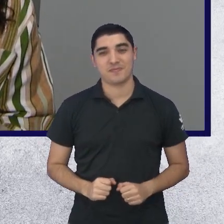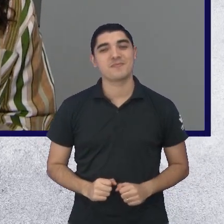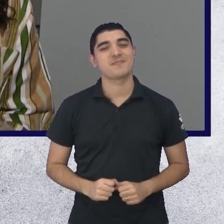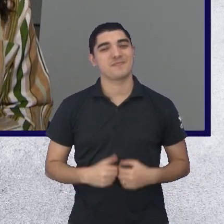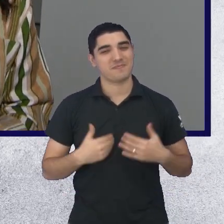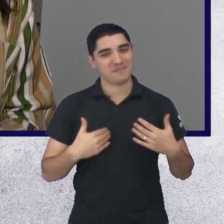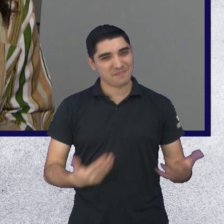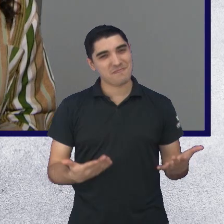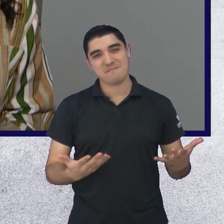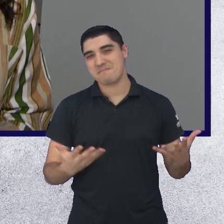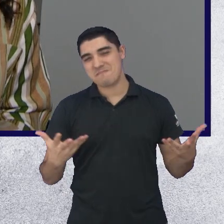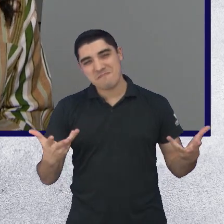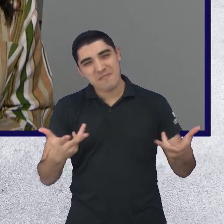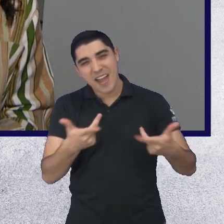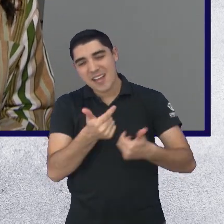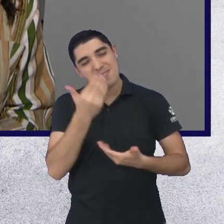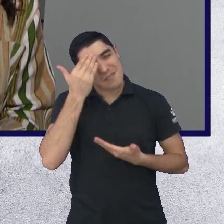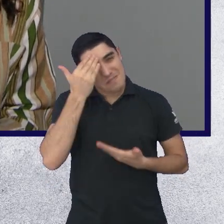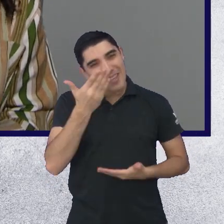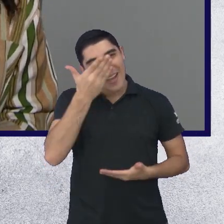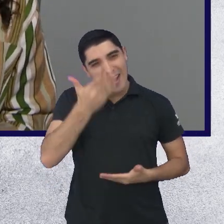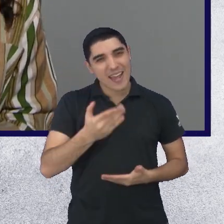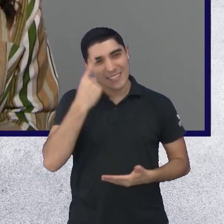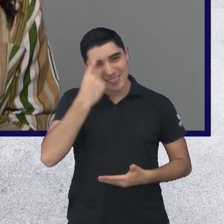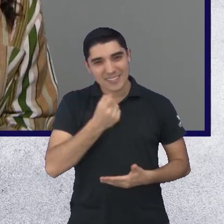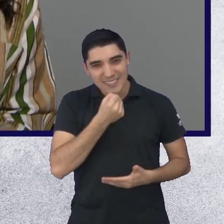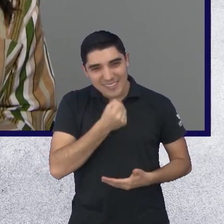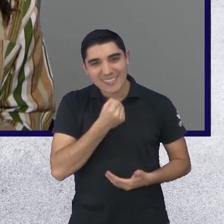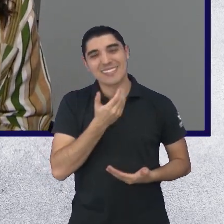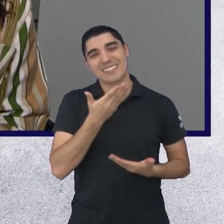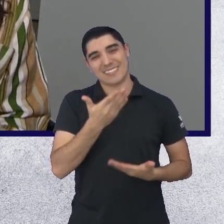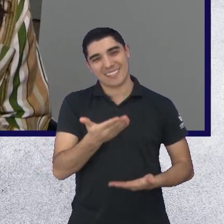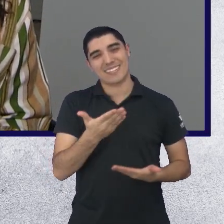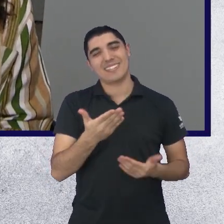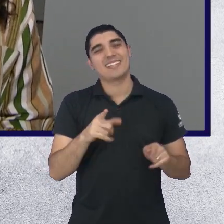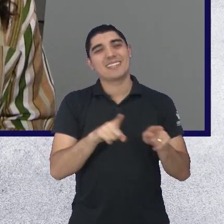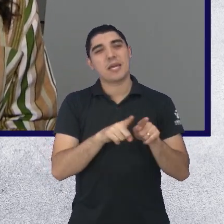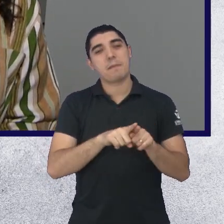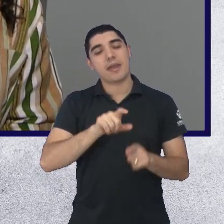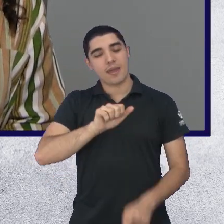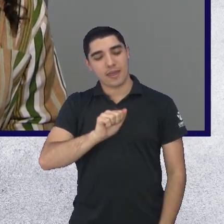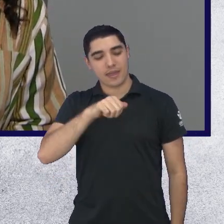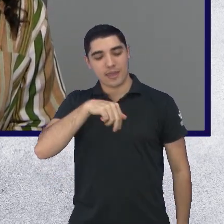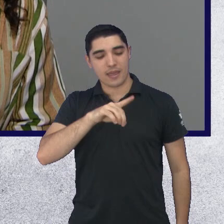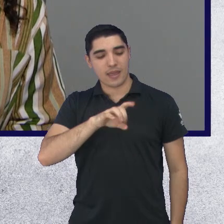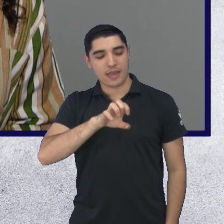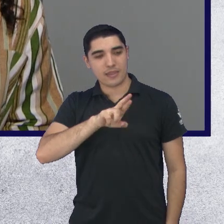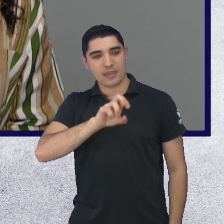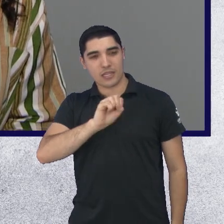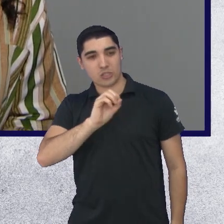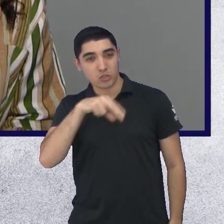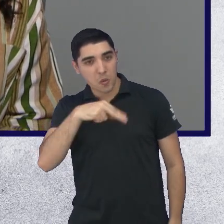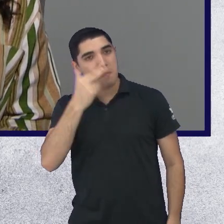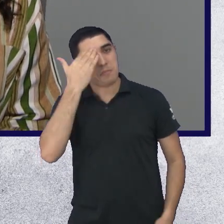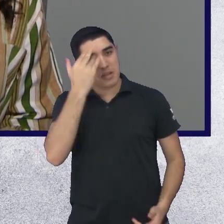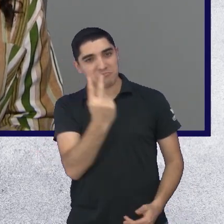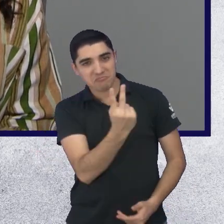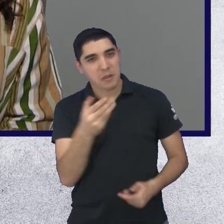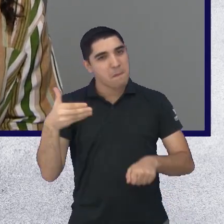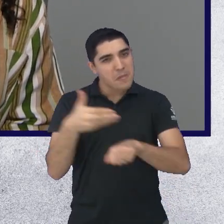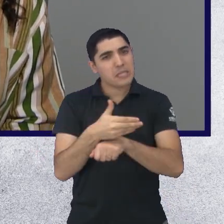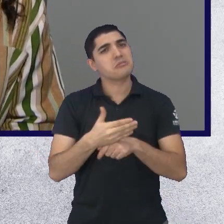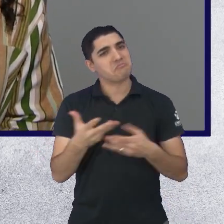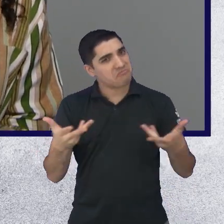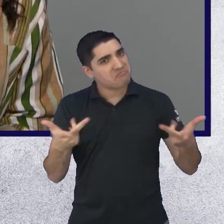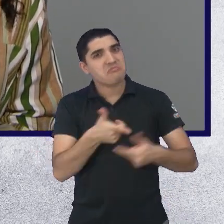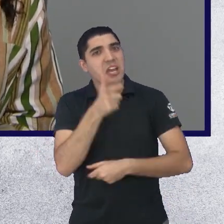Ah, que demais, Vicky. Obrigada, Tami. Obrigada, Tamires. Vicky, obrigada, Anderson Fernandes, viu, pela participação de vocês aqui. Muito interessante essa